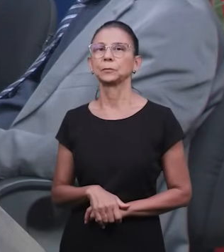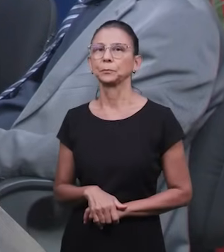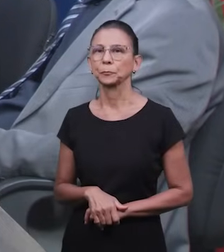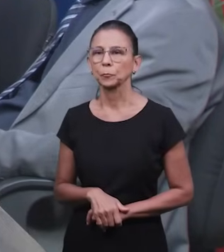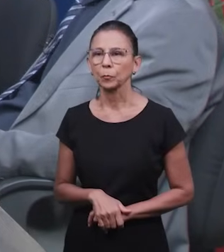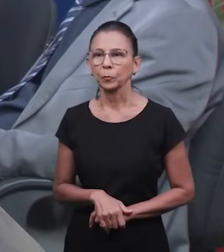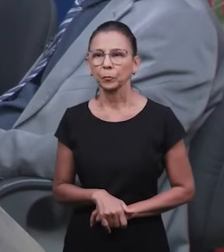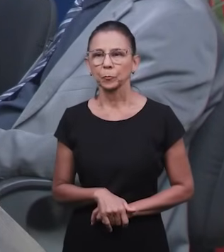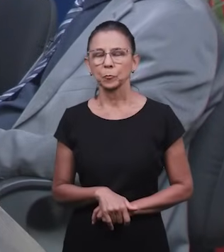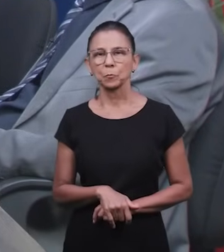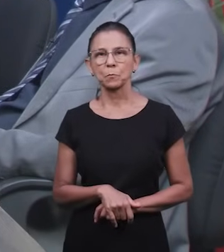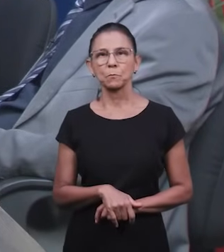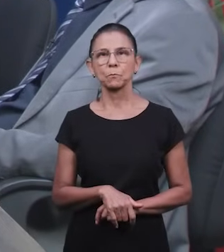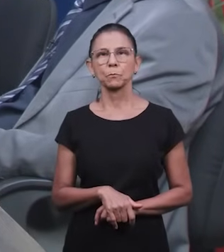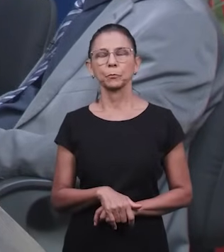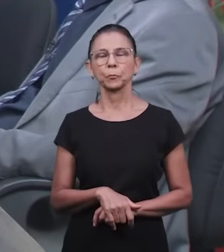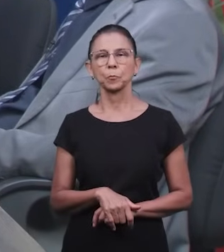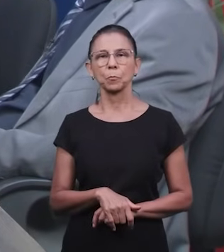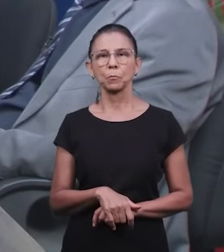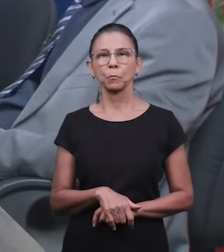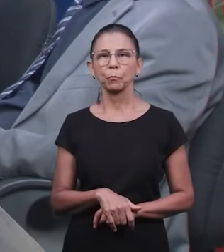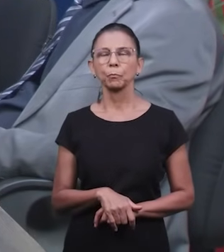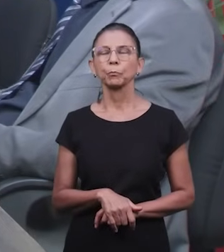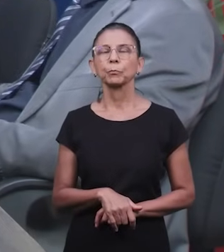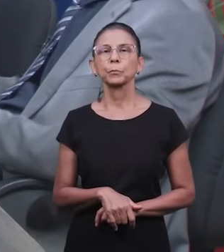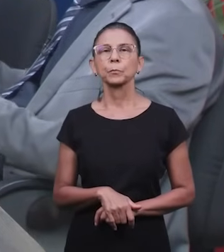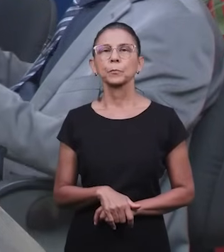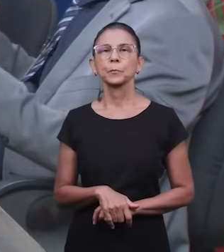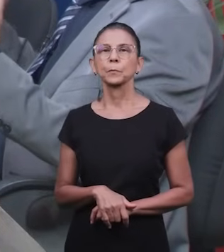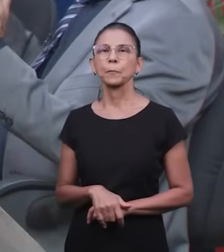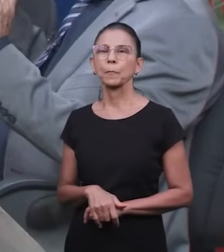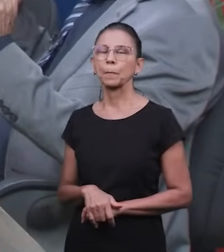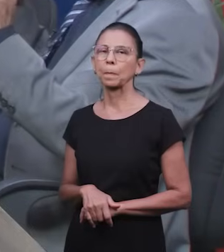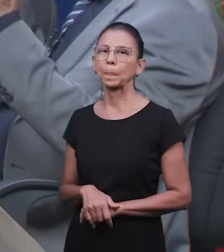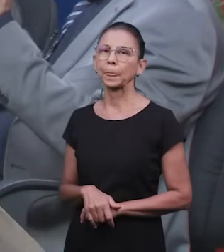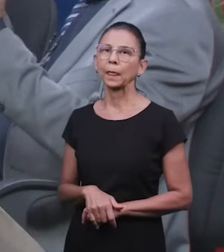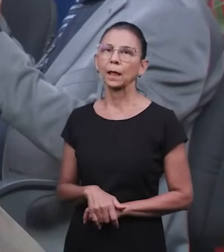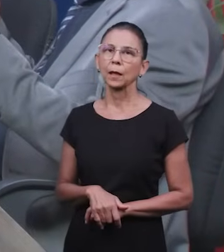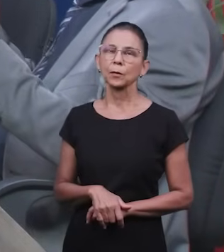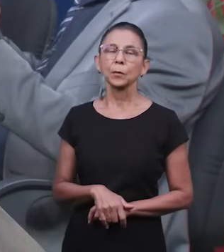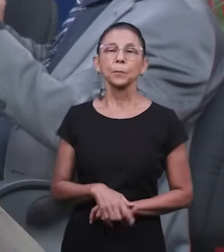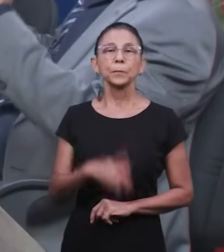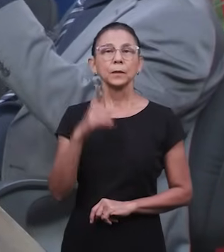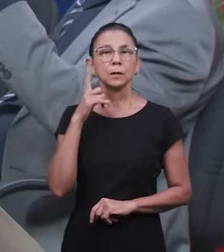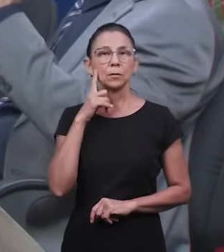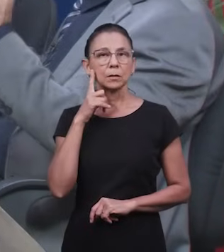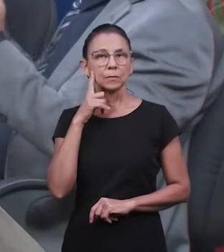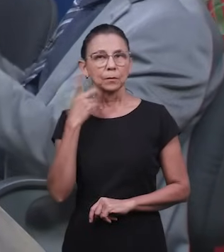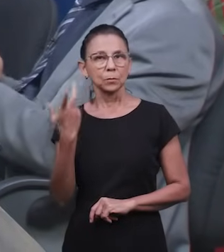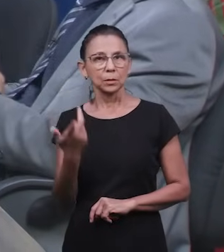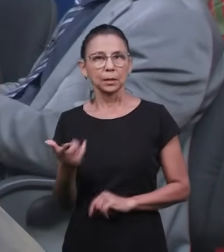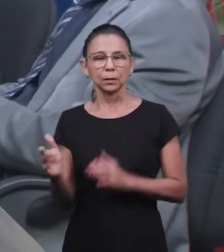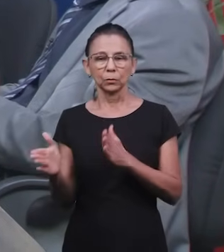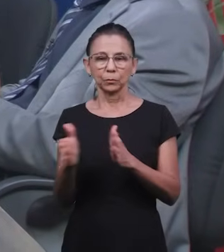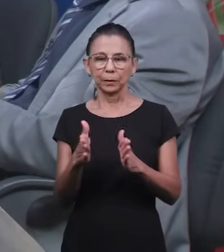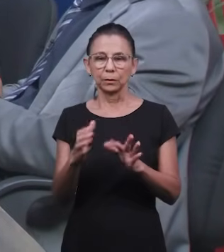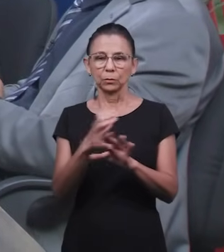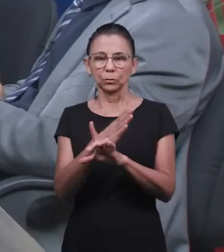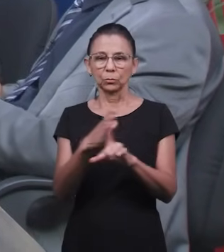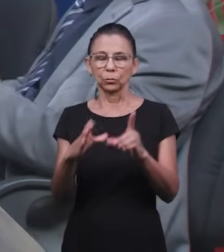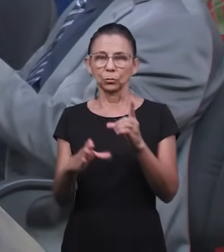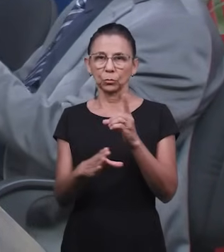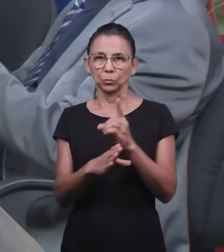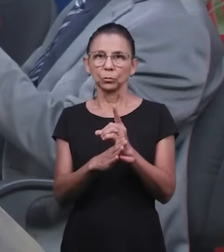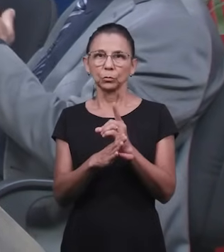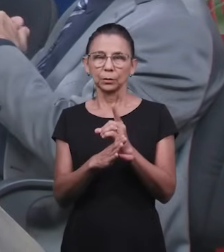Há uma operação do Senhor em torno do culto. A gente vê isso com clareza, né?